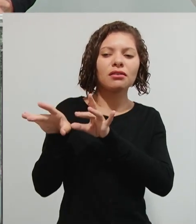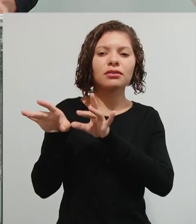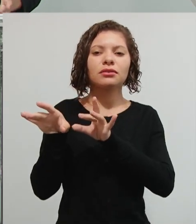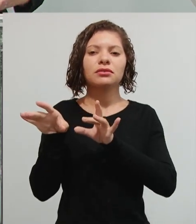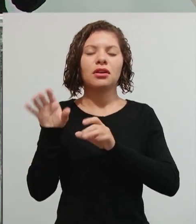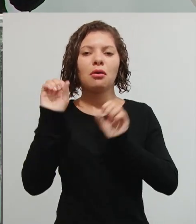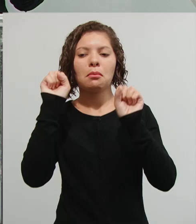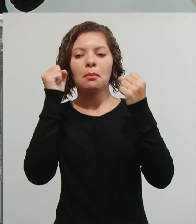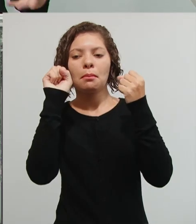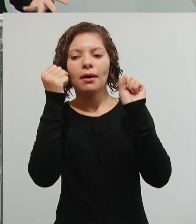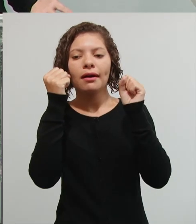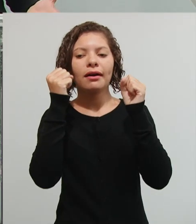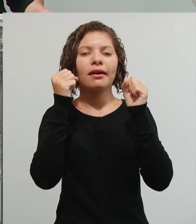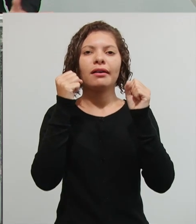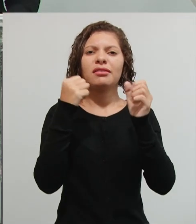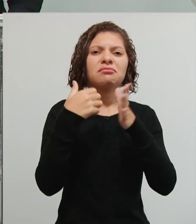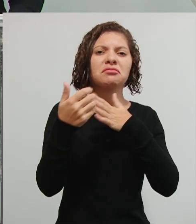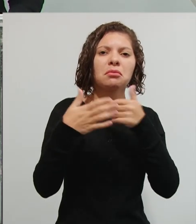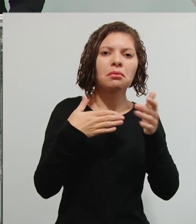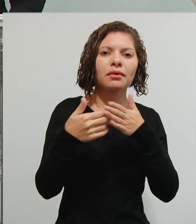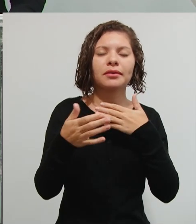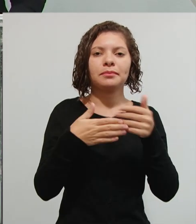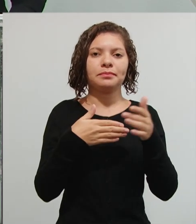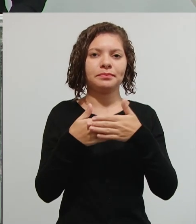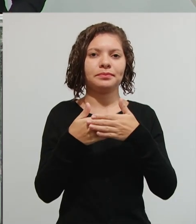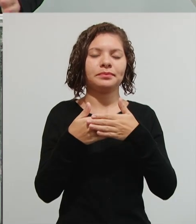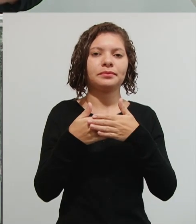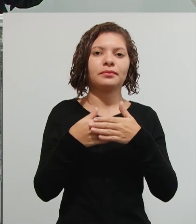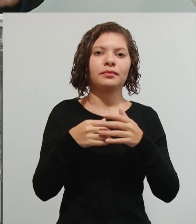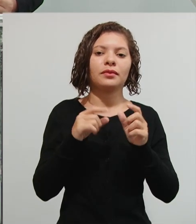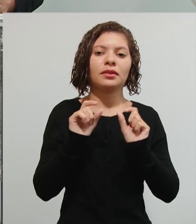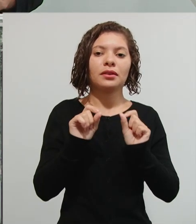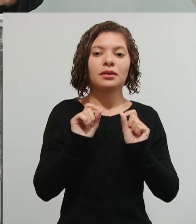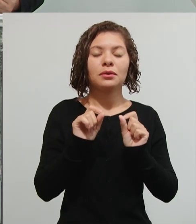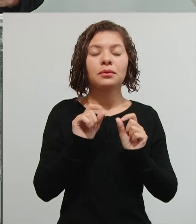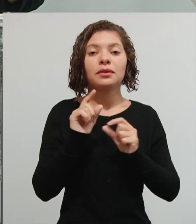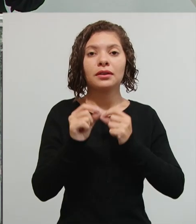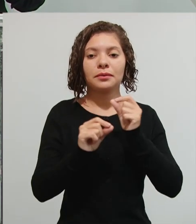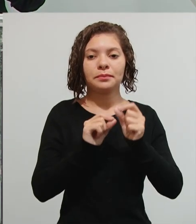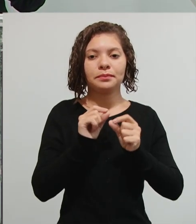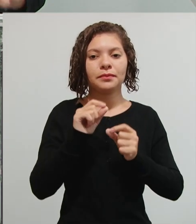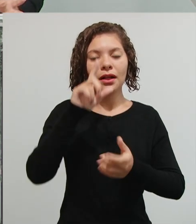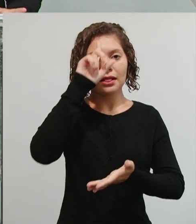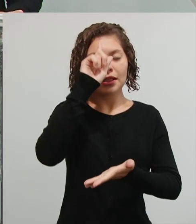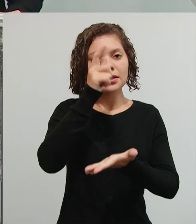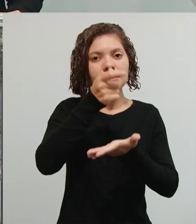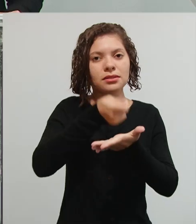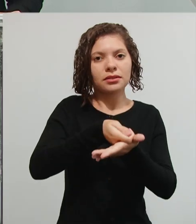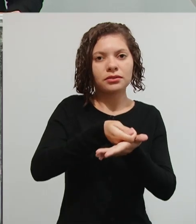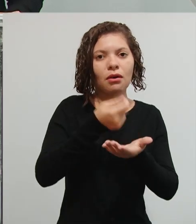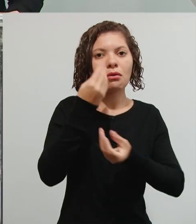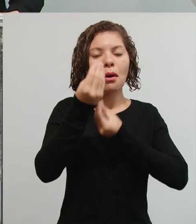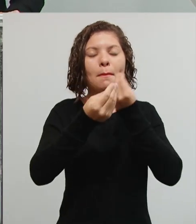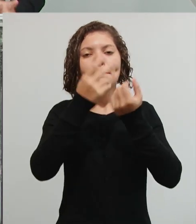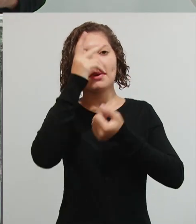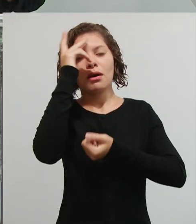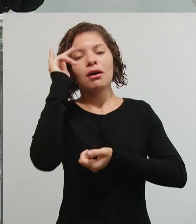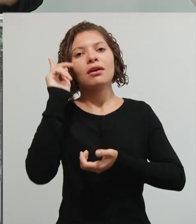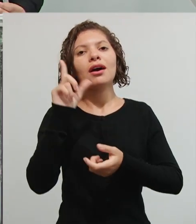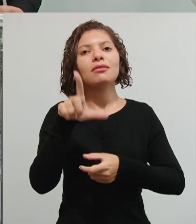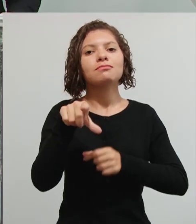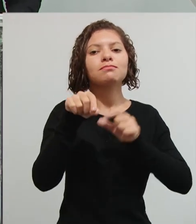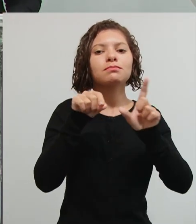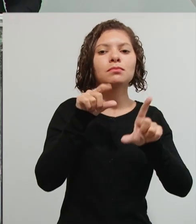um exercício, fazer algo que te interessa. Isso aí é uma das formas de determinar como as pessoas tomam suas decisões.